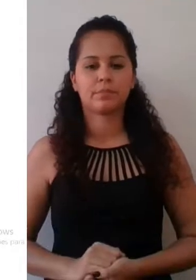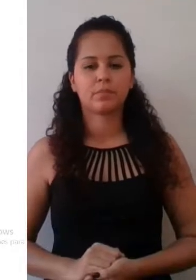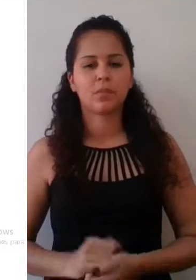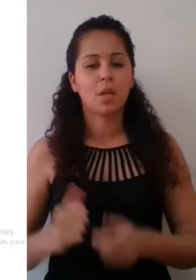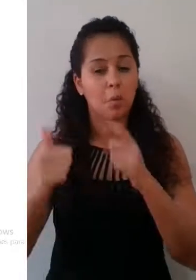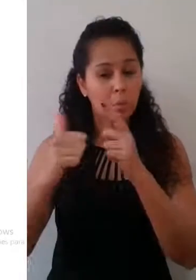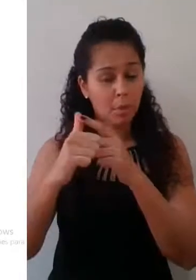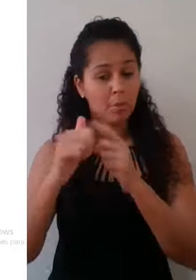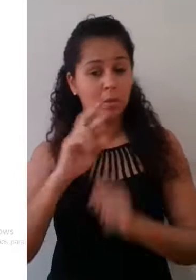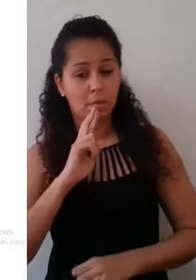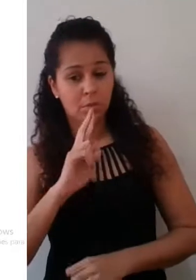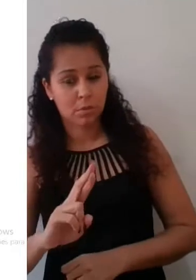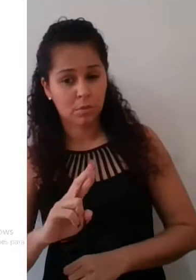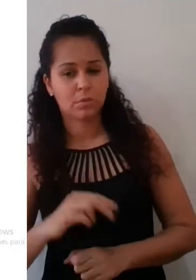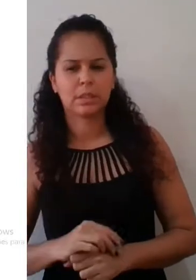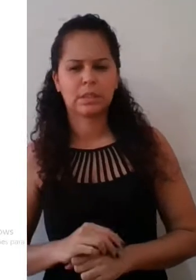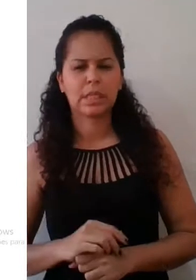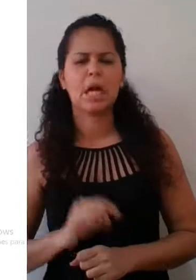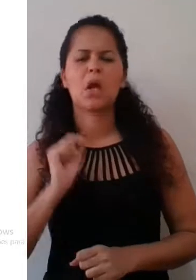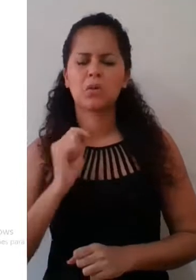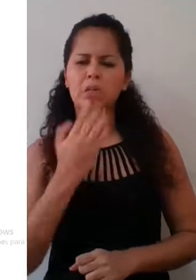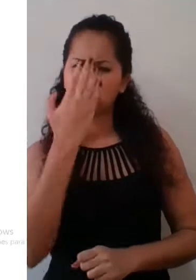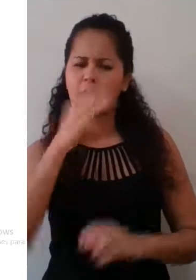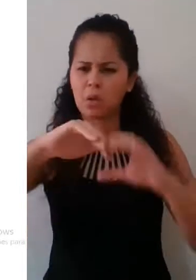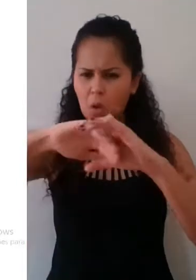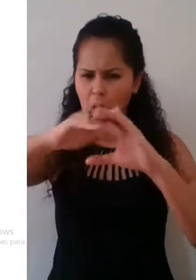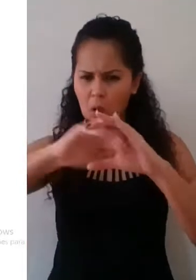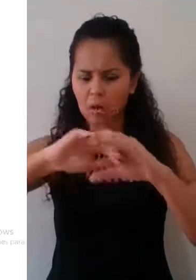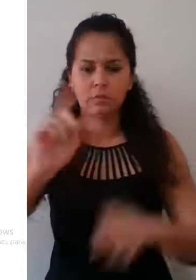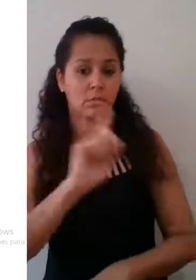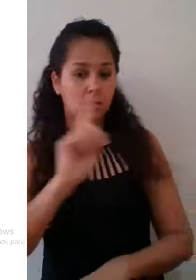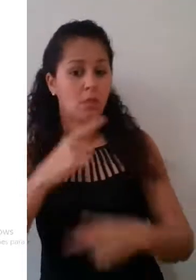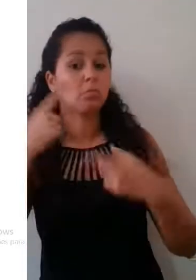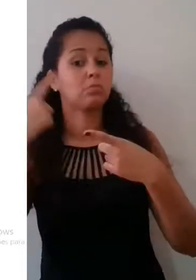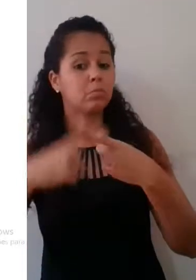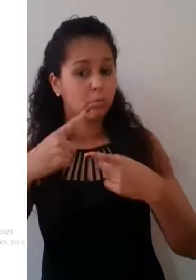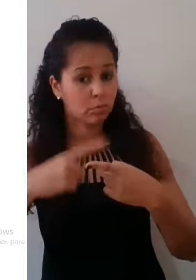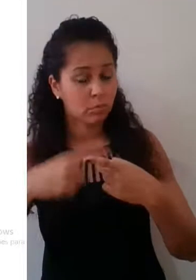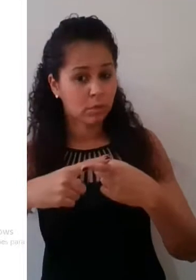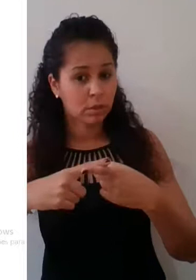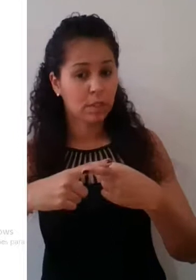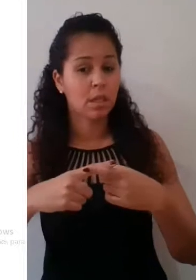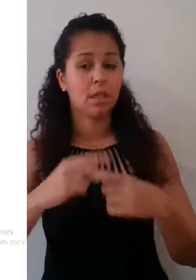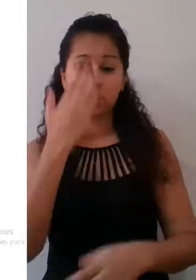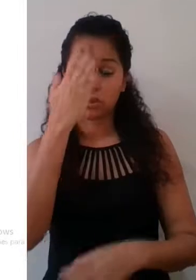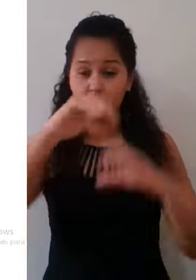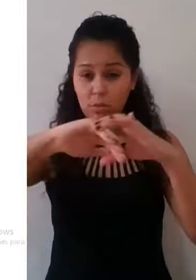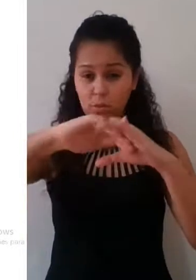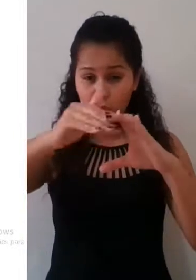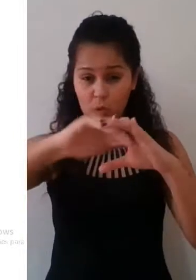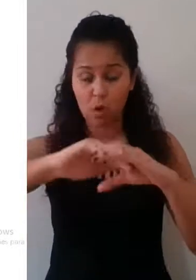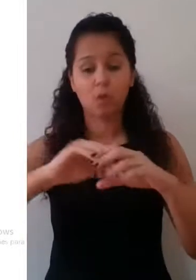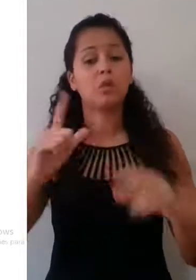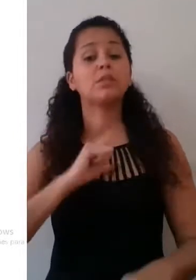alternativa. Trata-se de um espelho côncavo? Não. Por quê? Porque espelho côncavo, ele só fornece